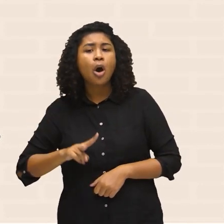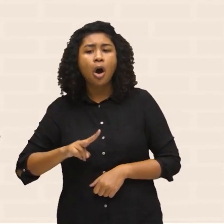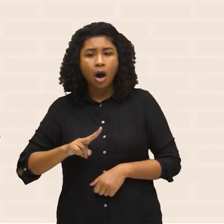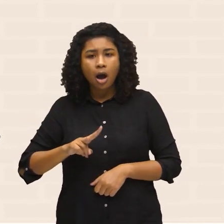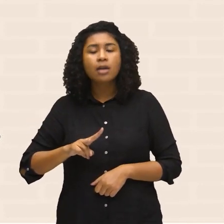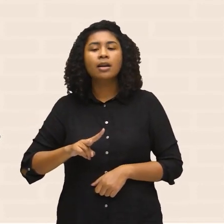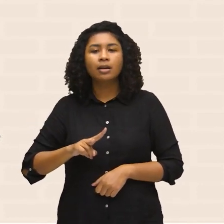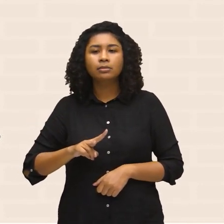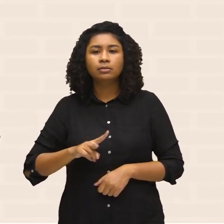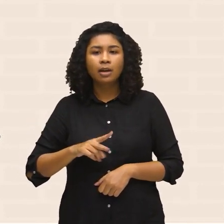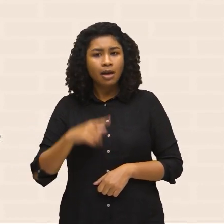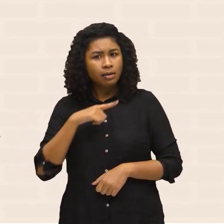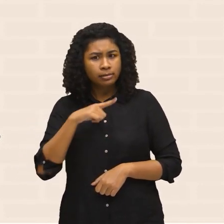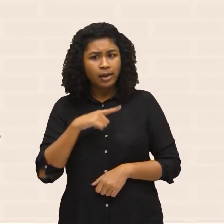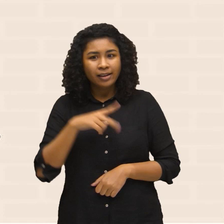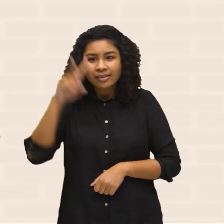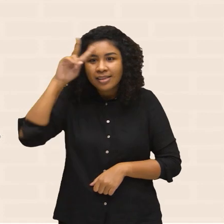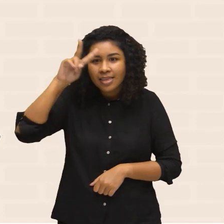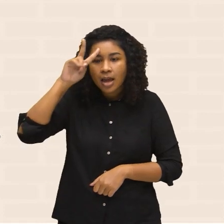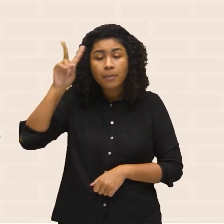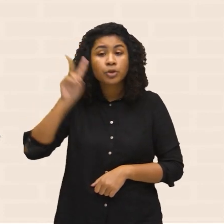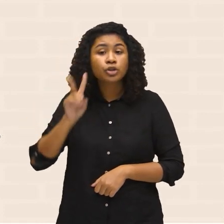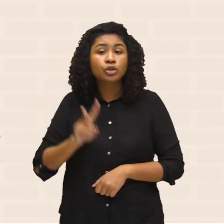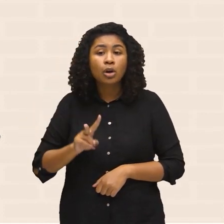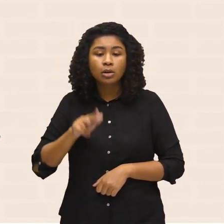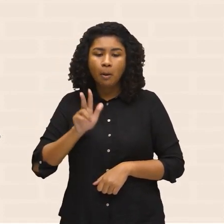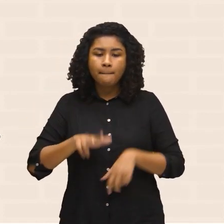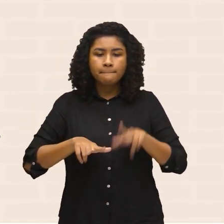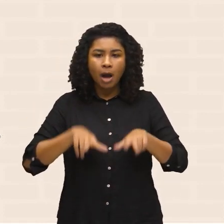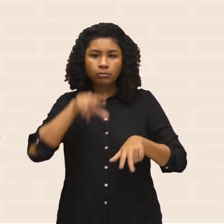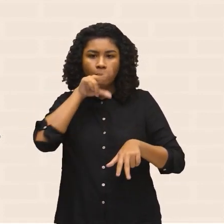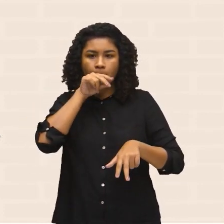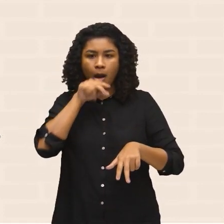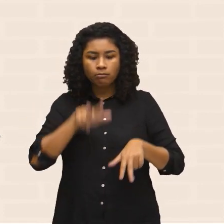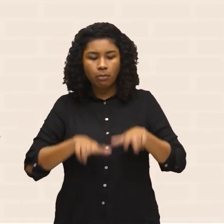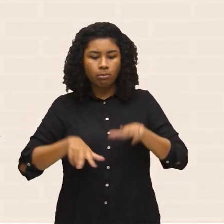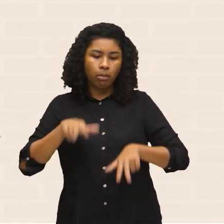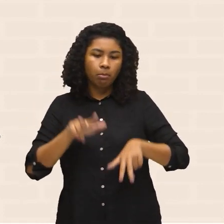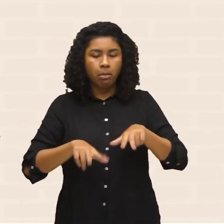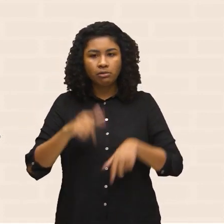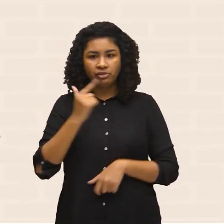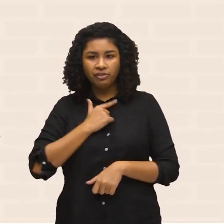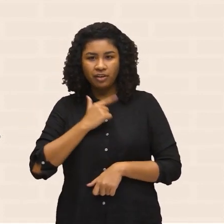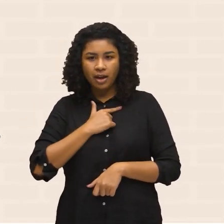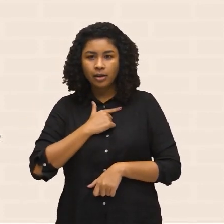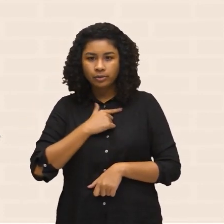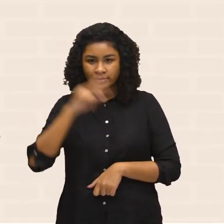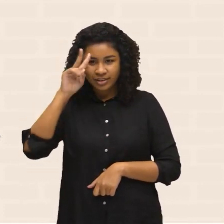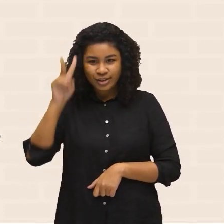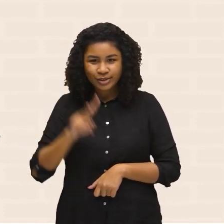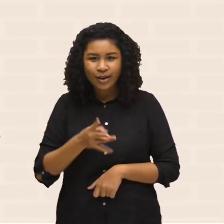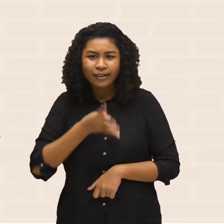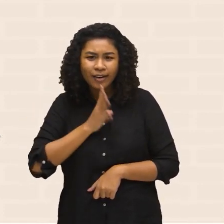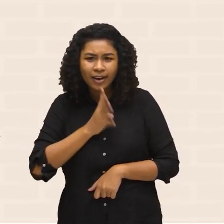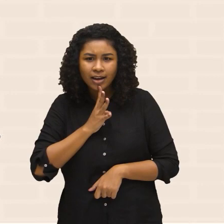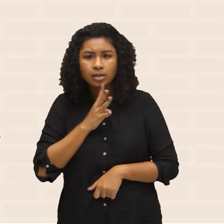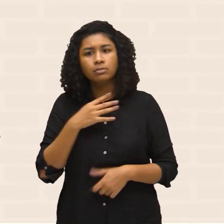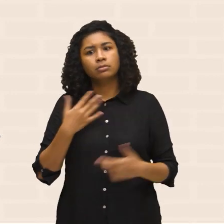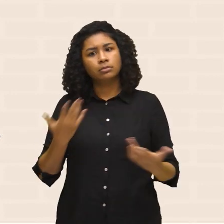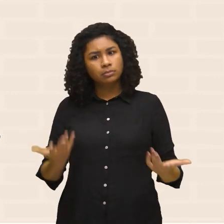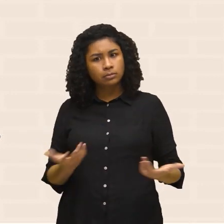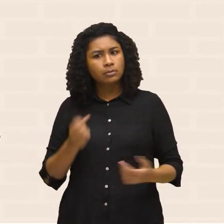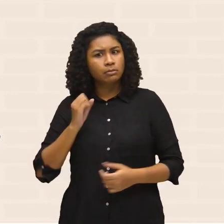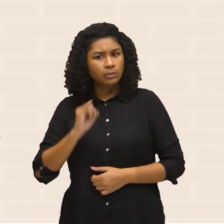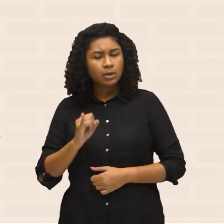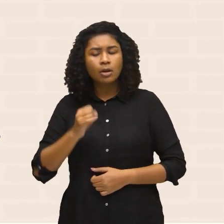do Patinho Feio. Olha o Patinho Feio. Se a gente for observar o Patinho Feio, ele realmente, será que ele